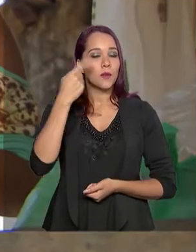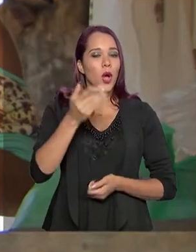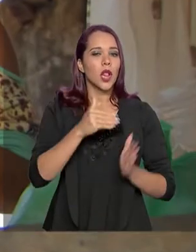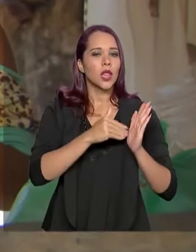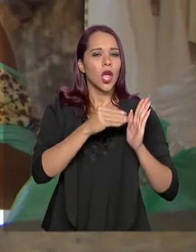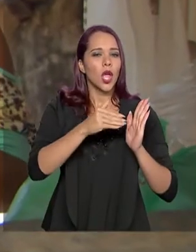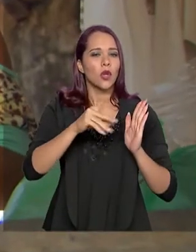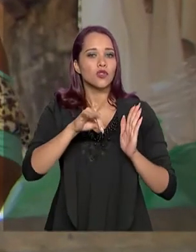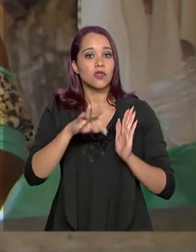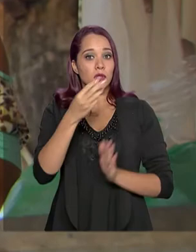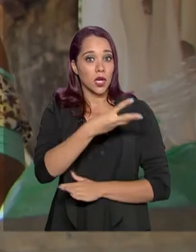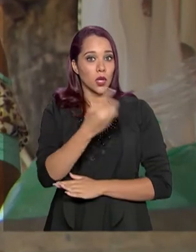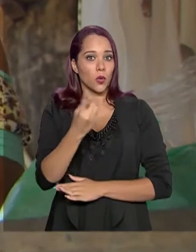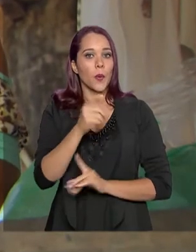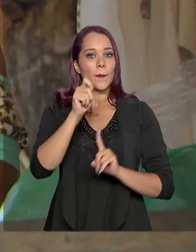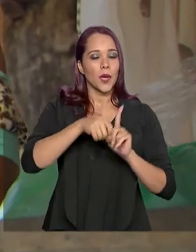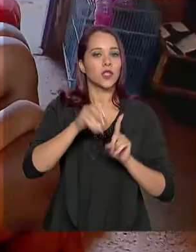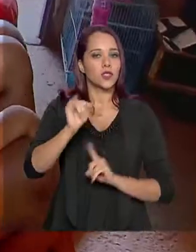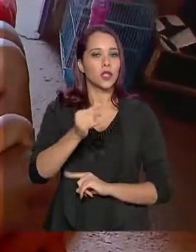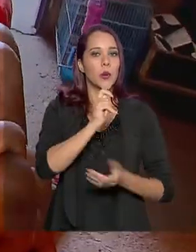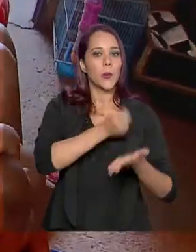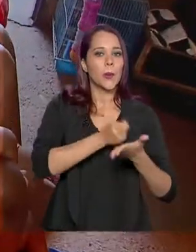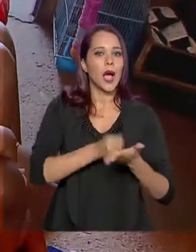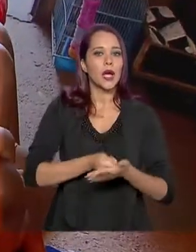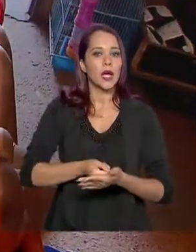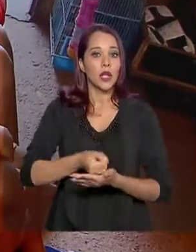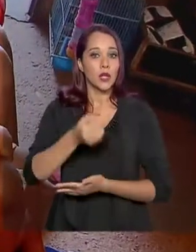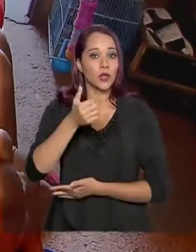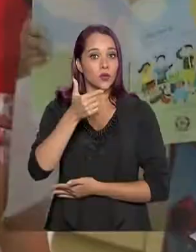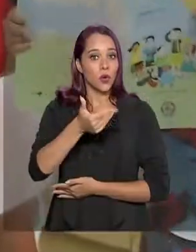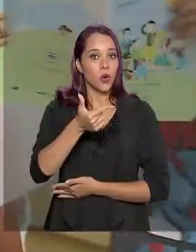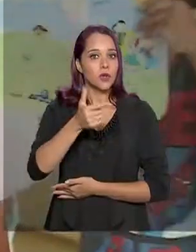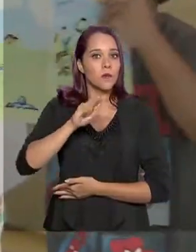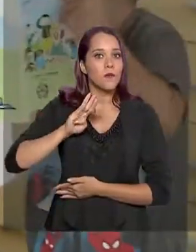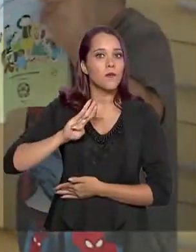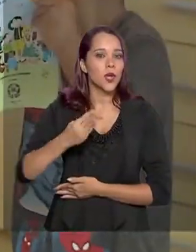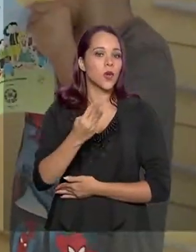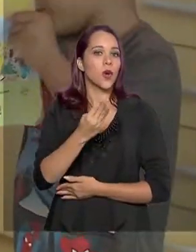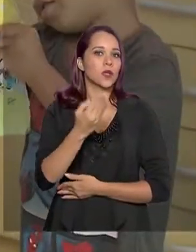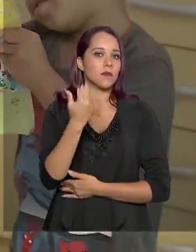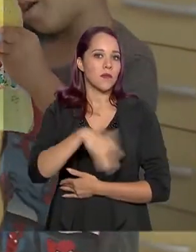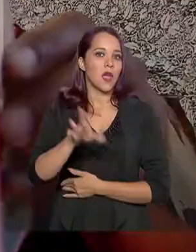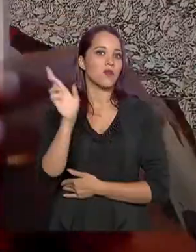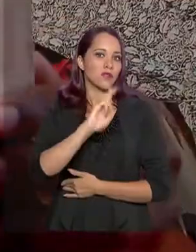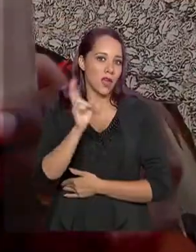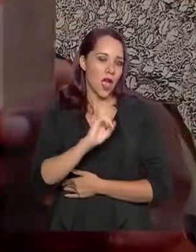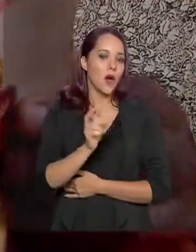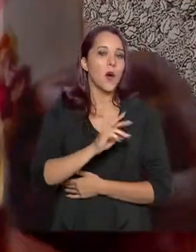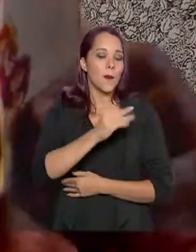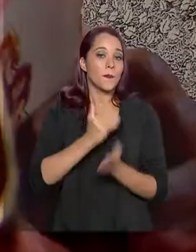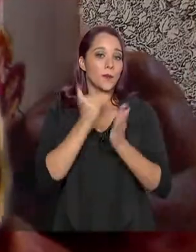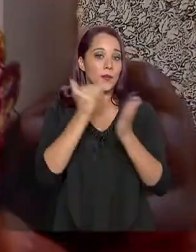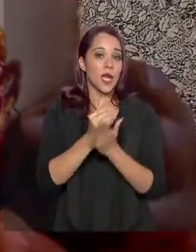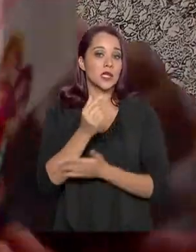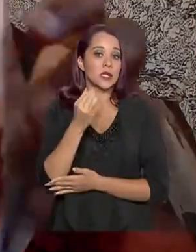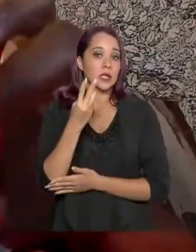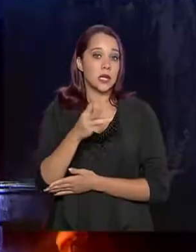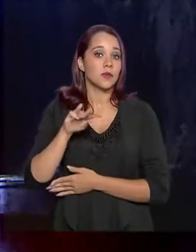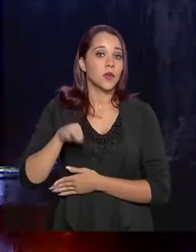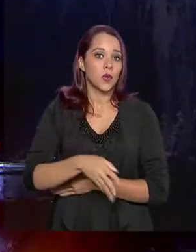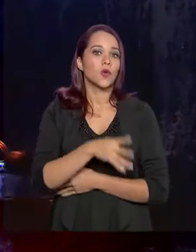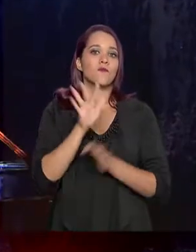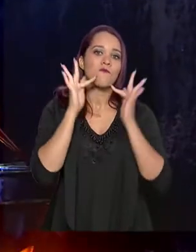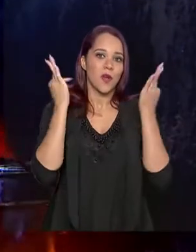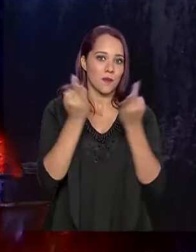31. No mês de janeiro serão pagos R$ 2,5 bilhões para 13 milhões de famílias em todo o país.